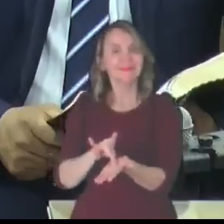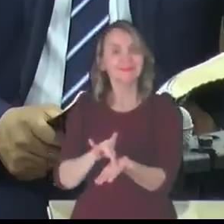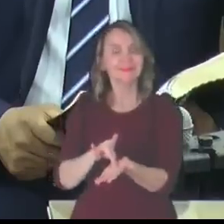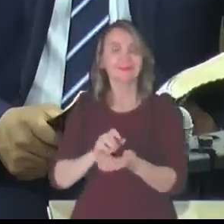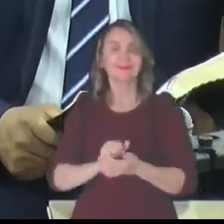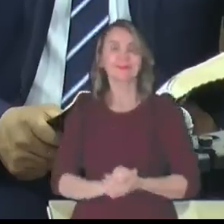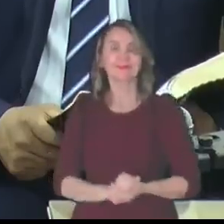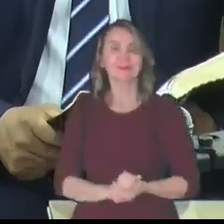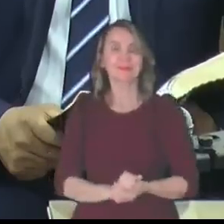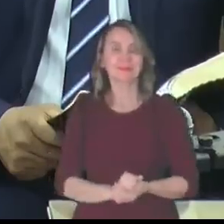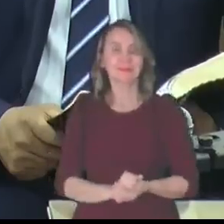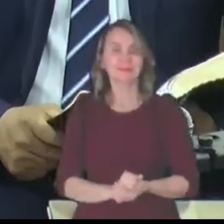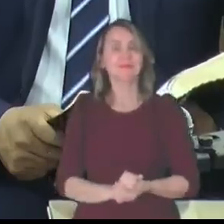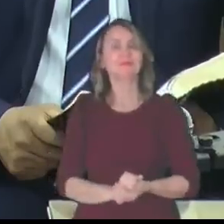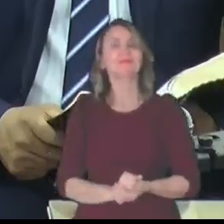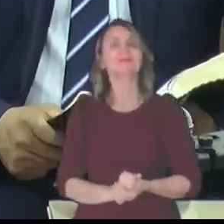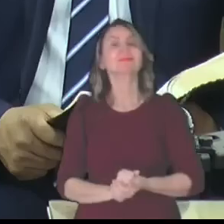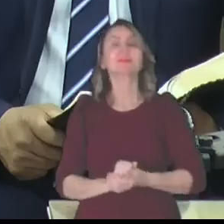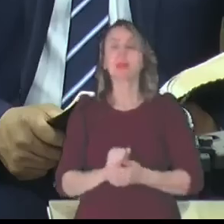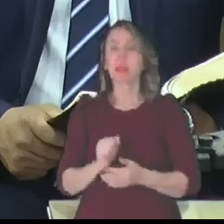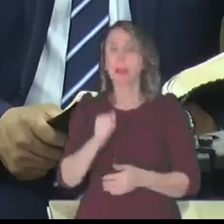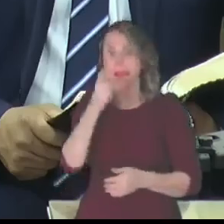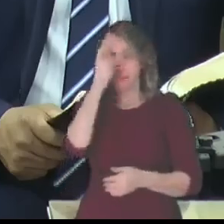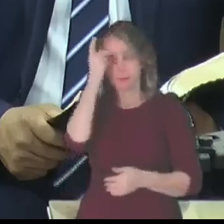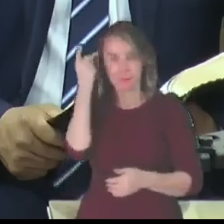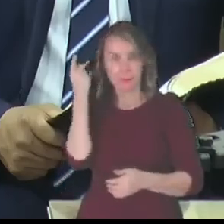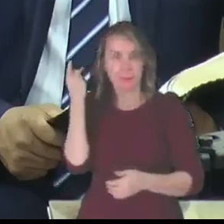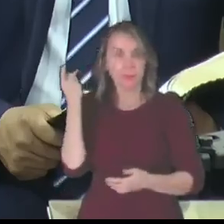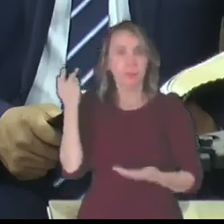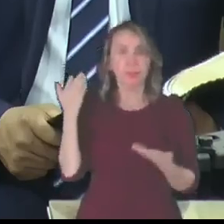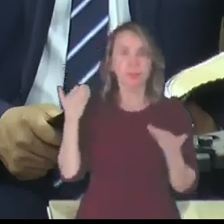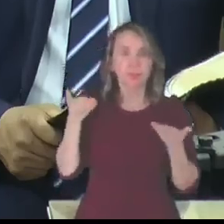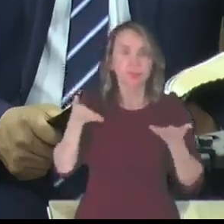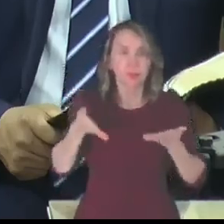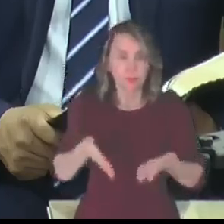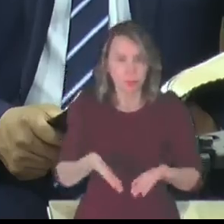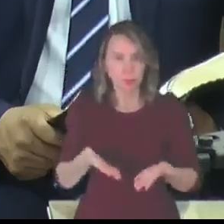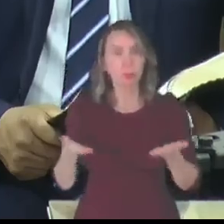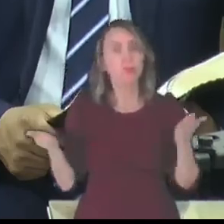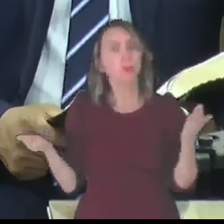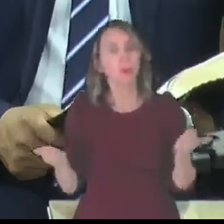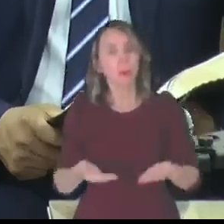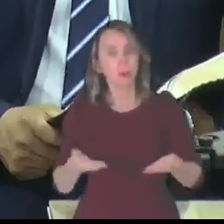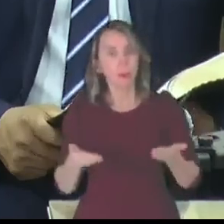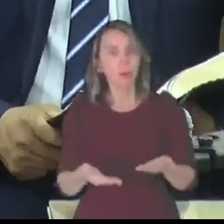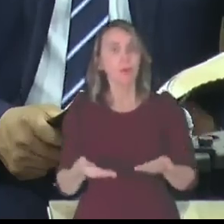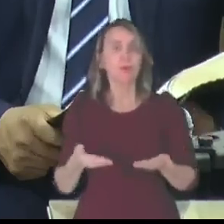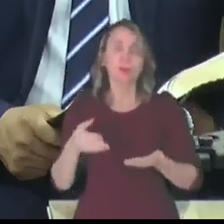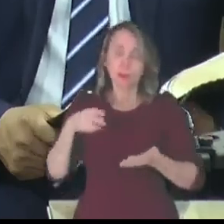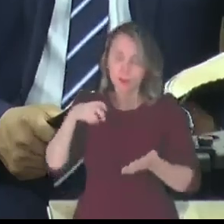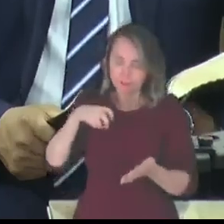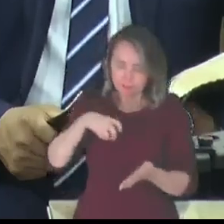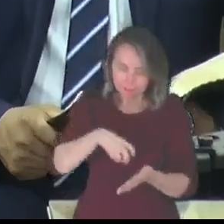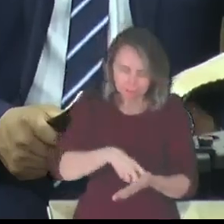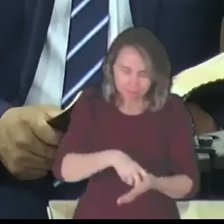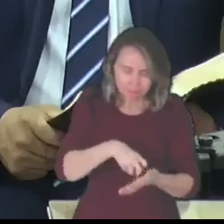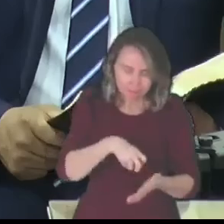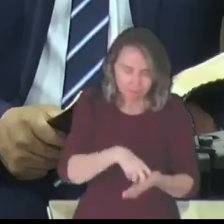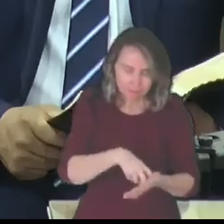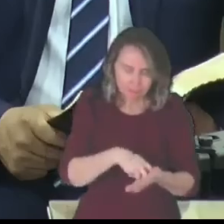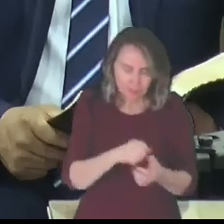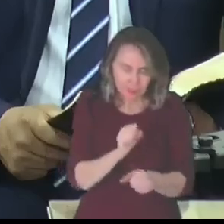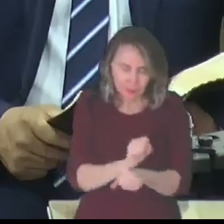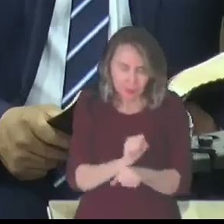quem chegou da igreja hoje quem chegou na igreja e se ajoelhou e ficou orando até começar